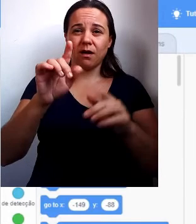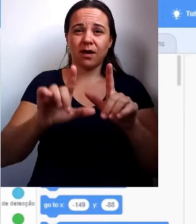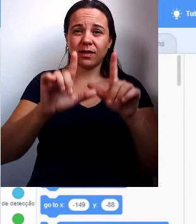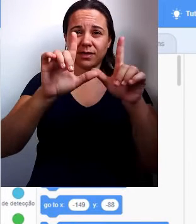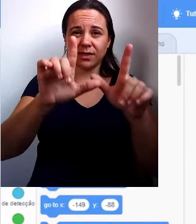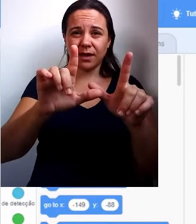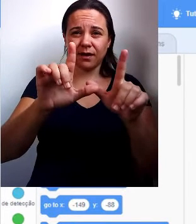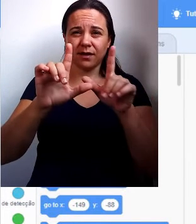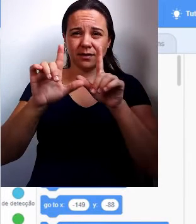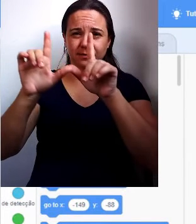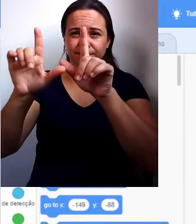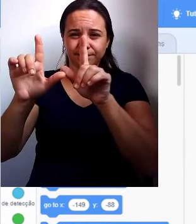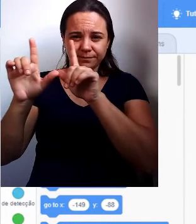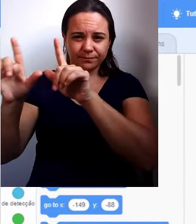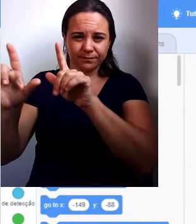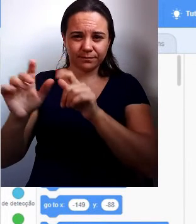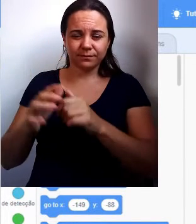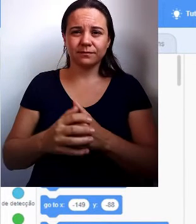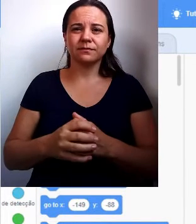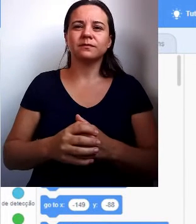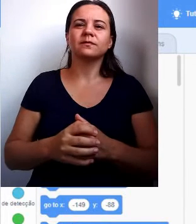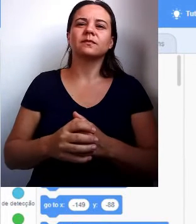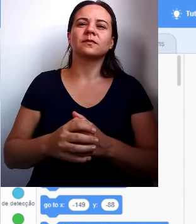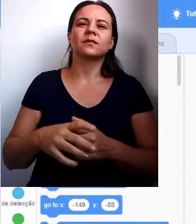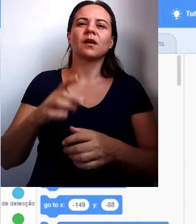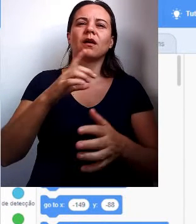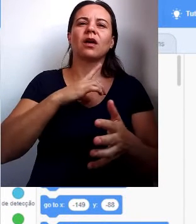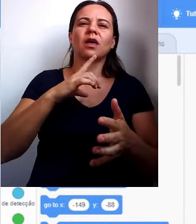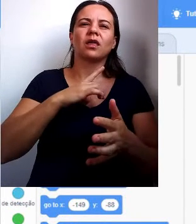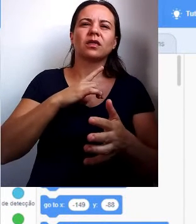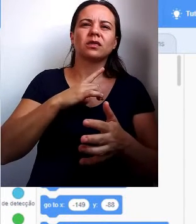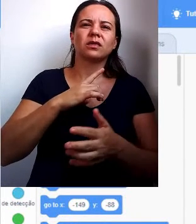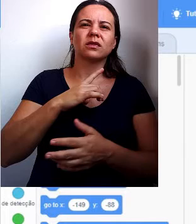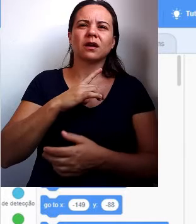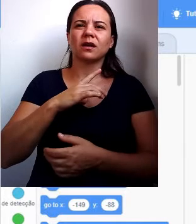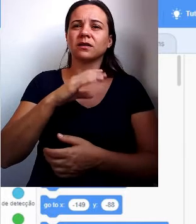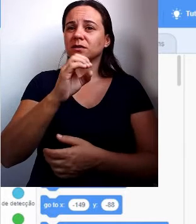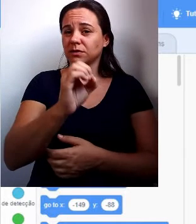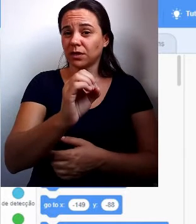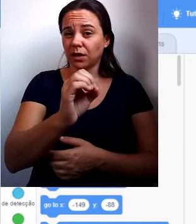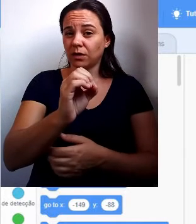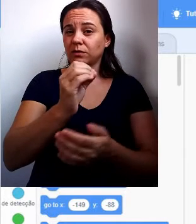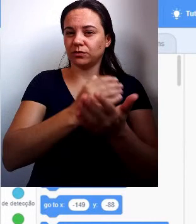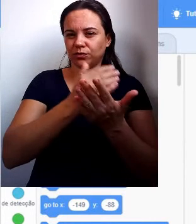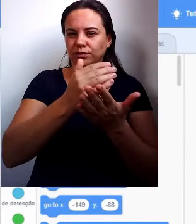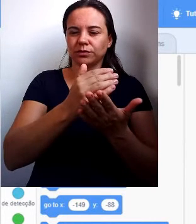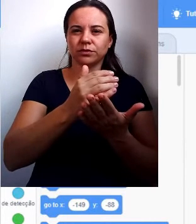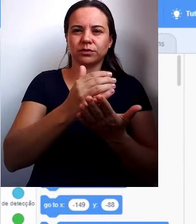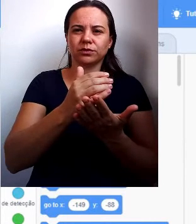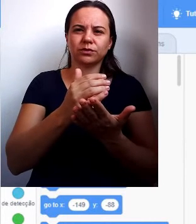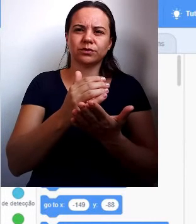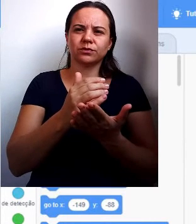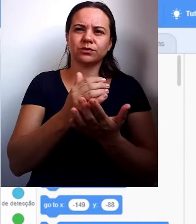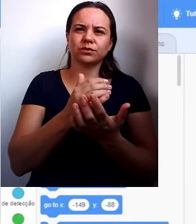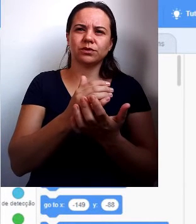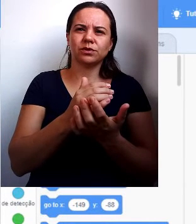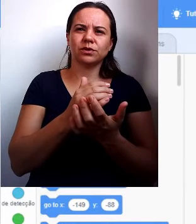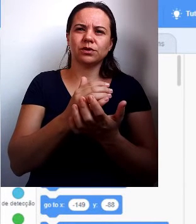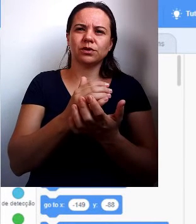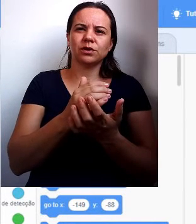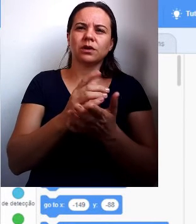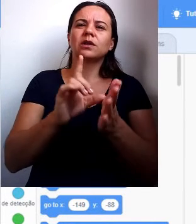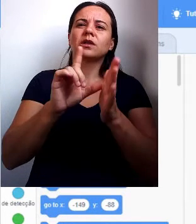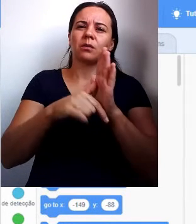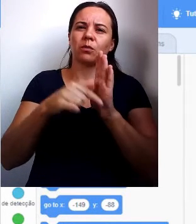Ele começa aqui, ó, zerando todas as variáveis iniciais, né?